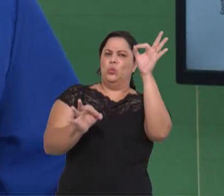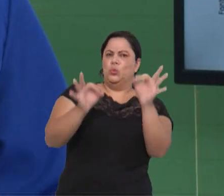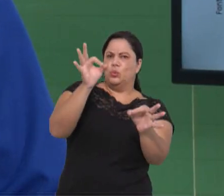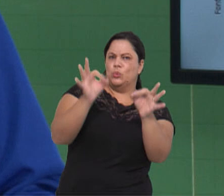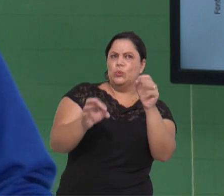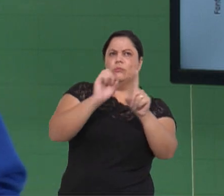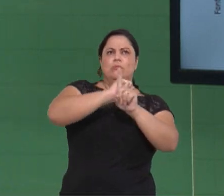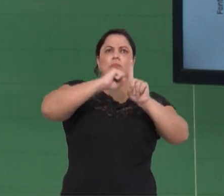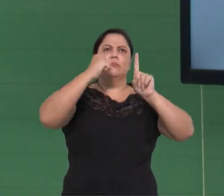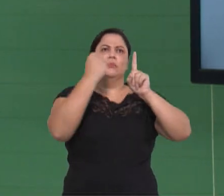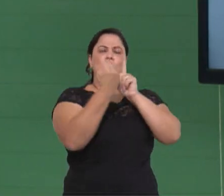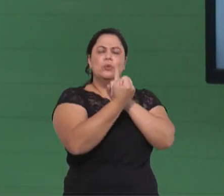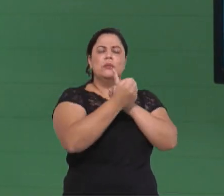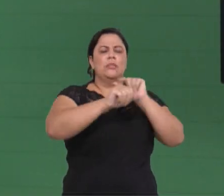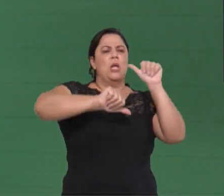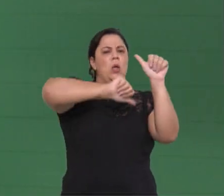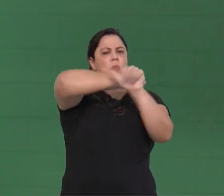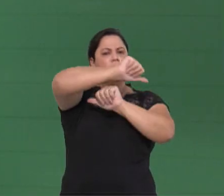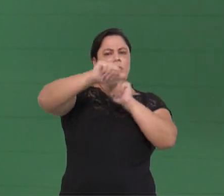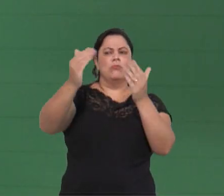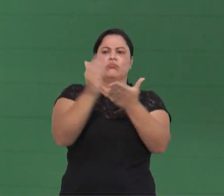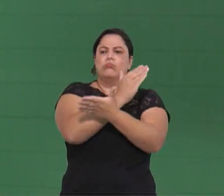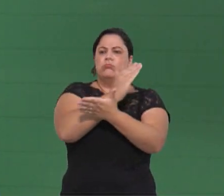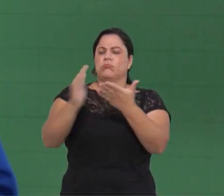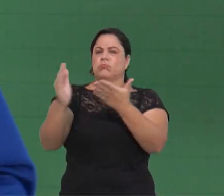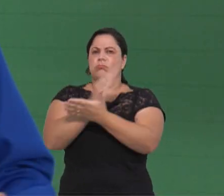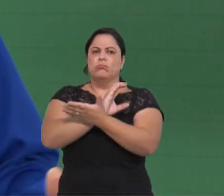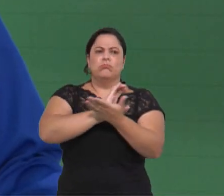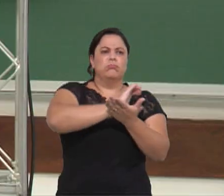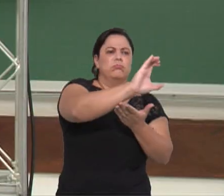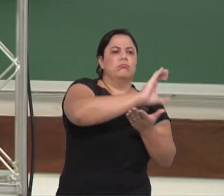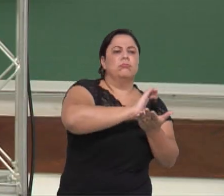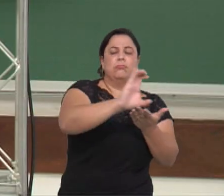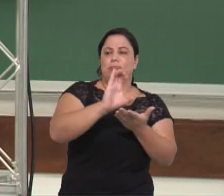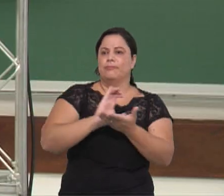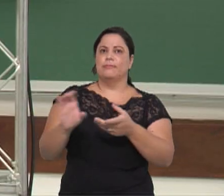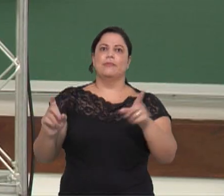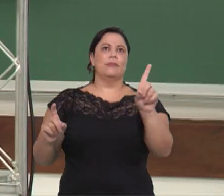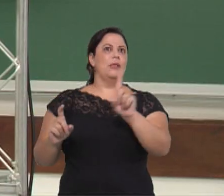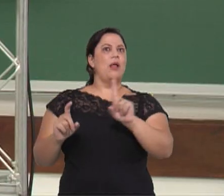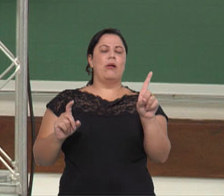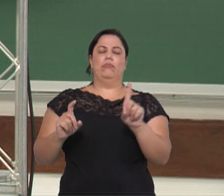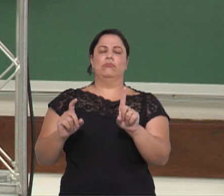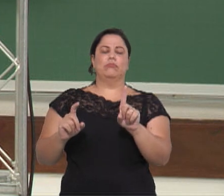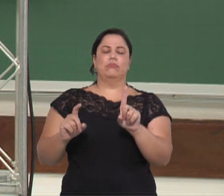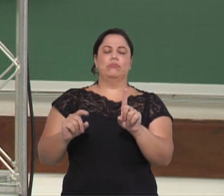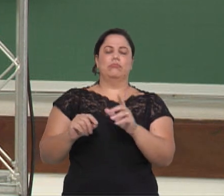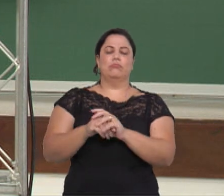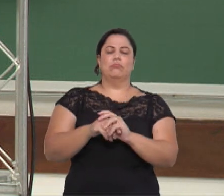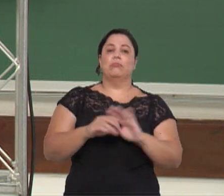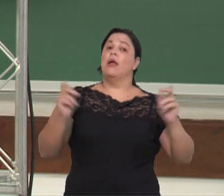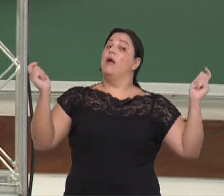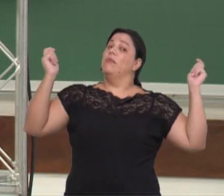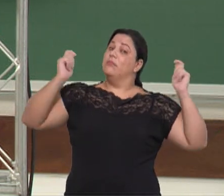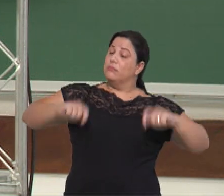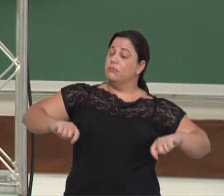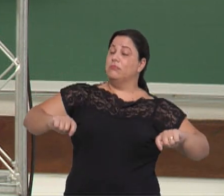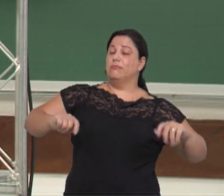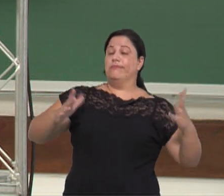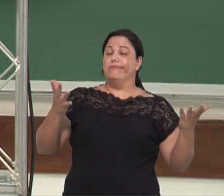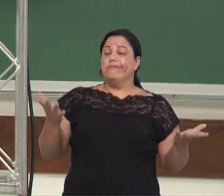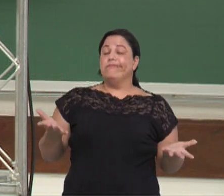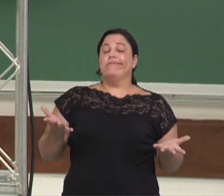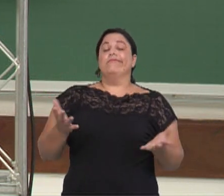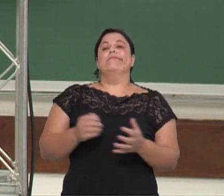grande divisão de renda. Não pense que isso aconteceu. Isso, na verdade, poderia ter